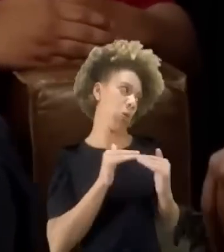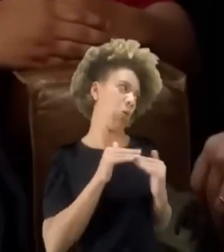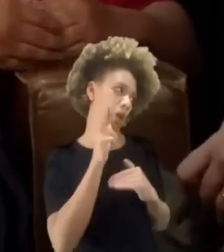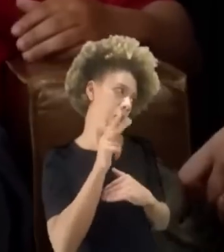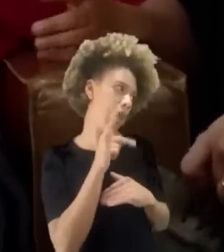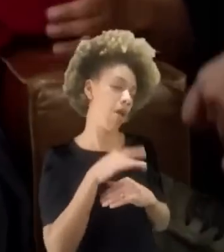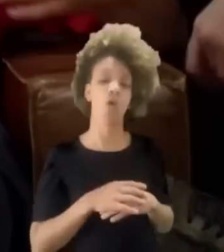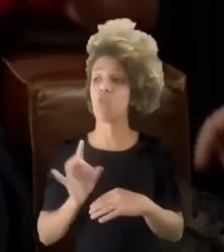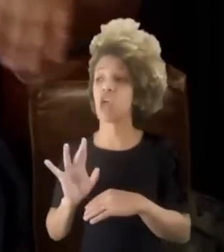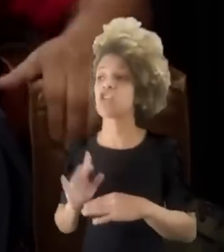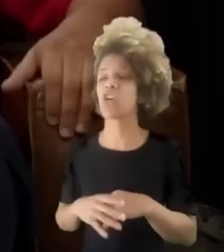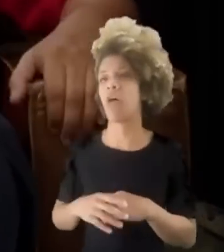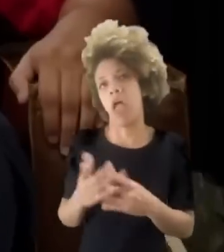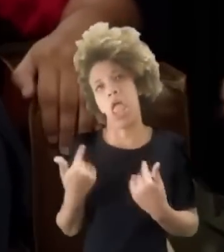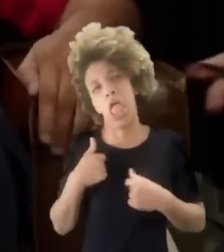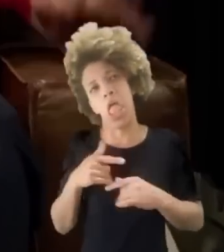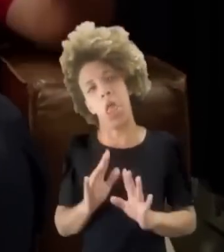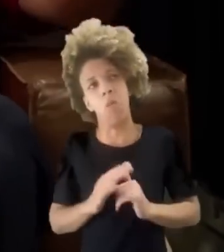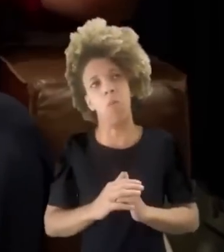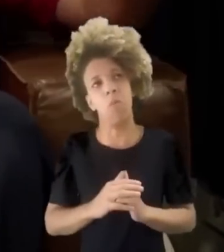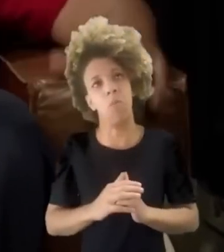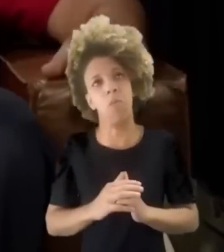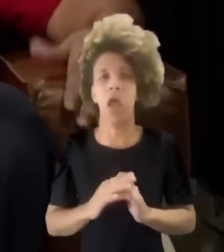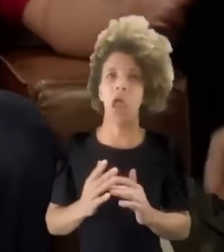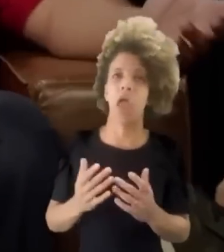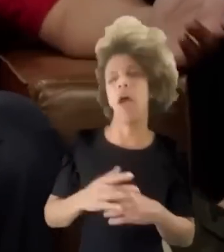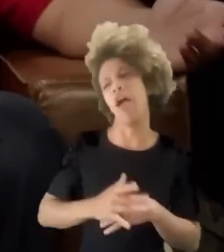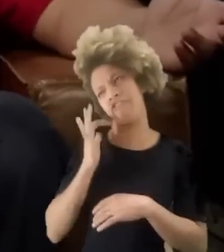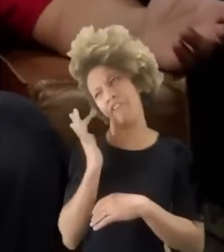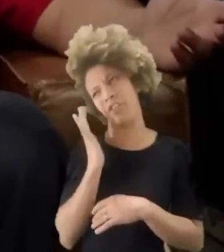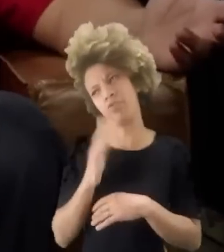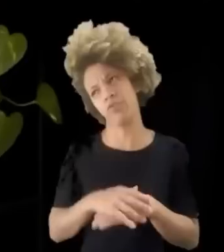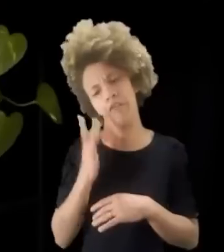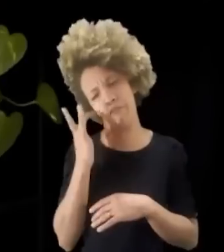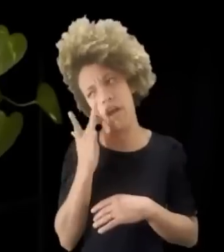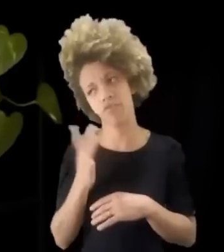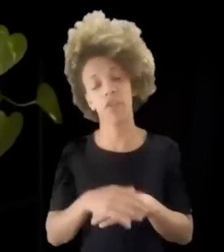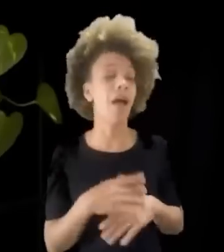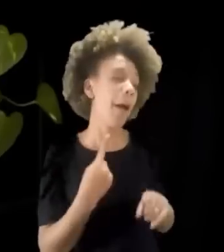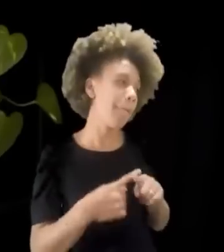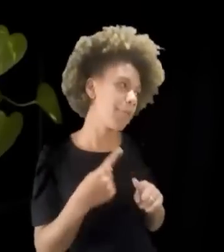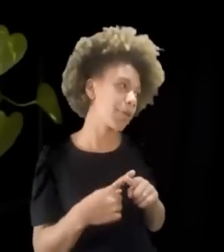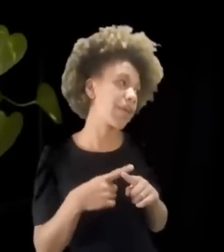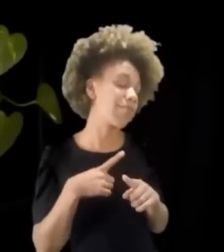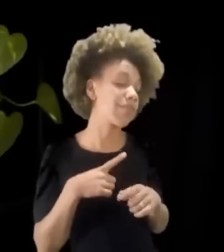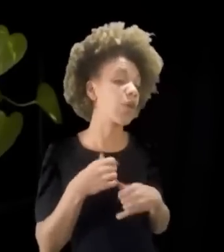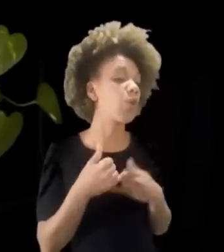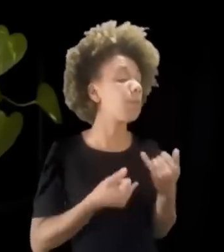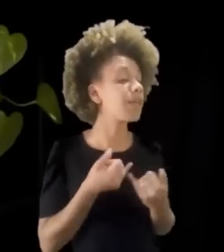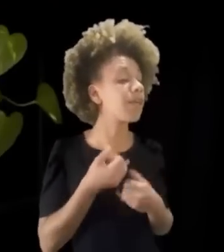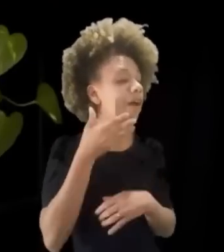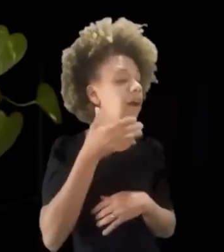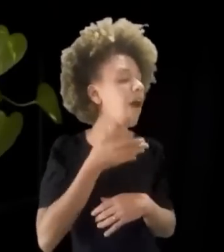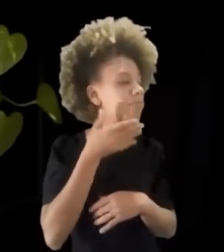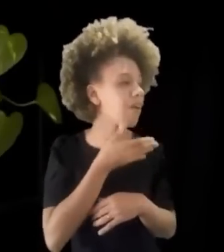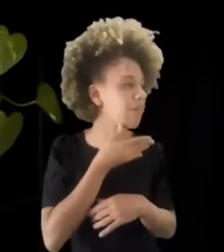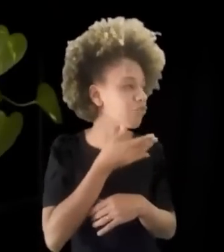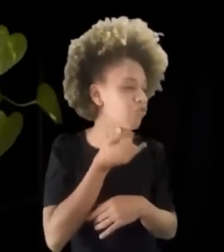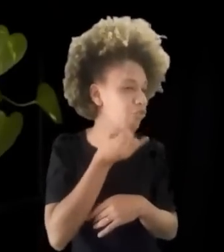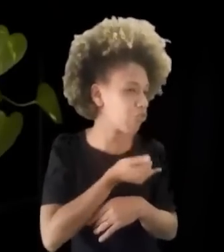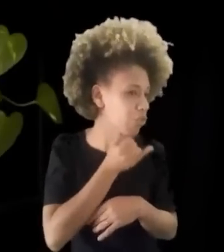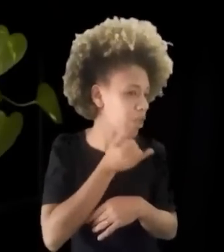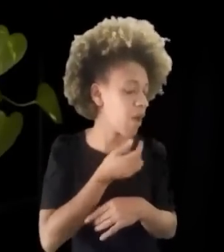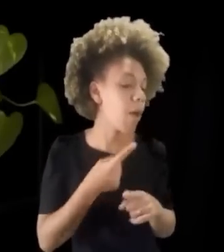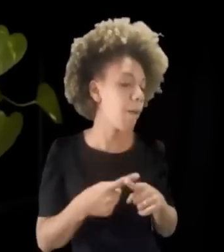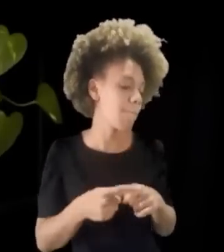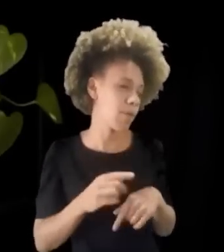funciona assim entendeu não é só você chegar e falar assim não eu eu não sobra porque aí também é fácil é porque eu acho tá ligado eu acho que muita gente brinca do discurso porque o discurso ele